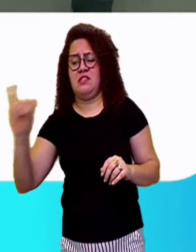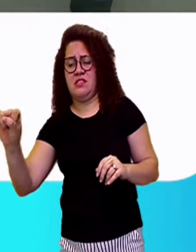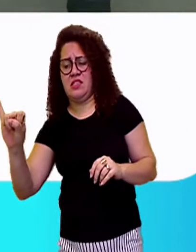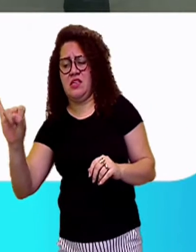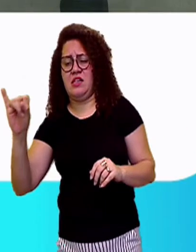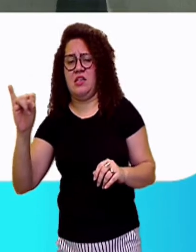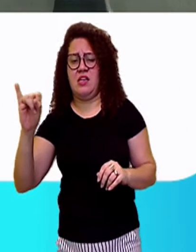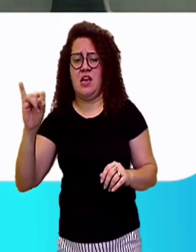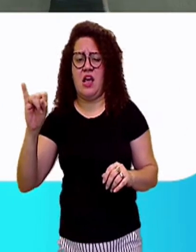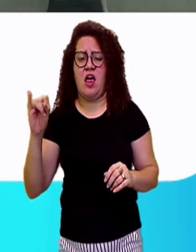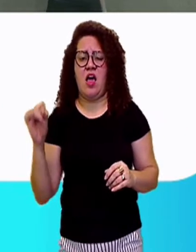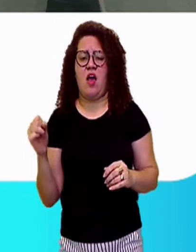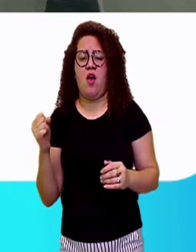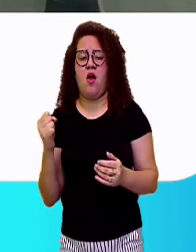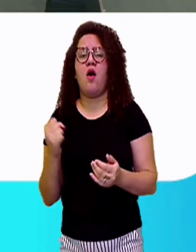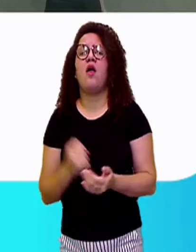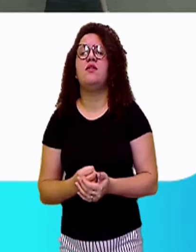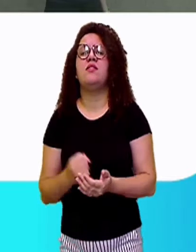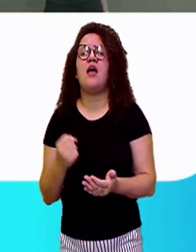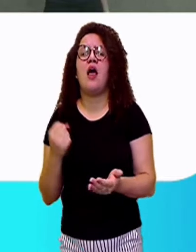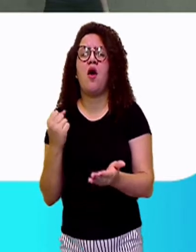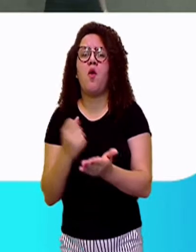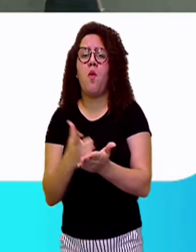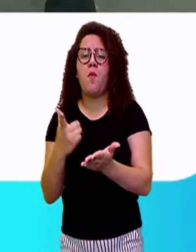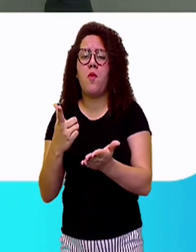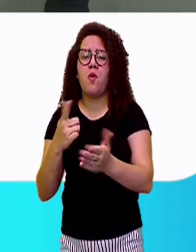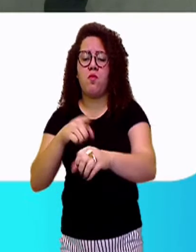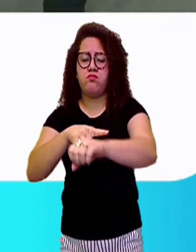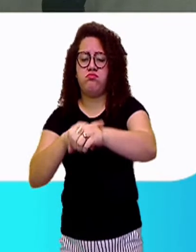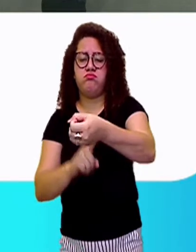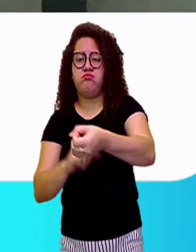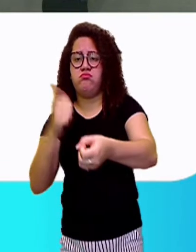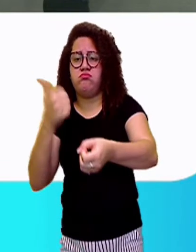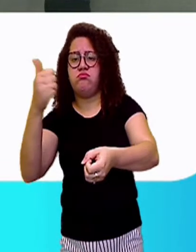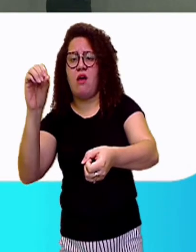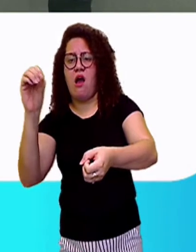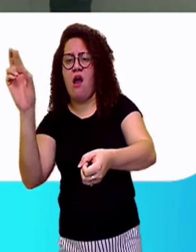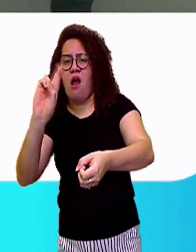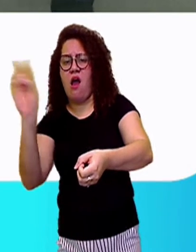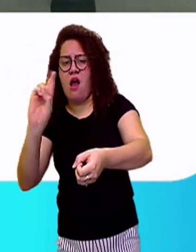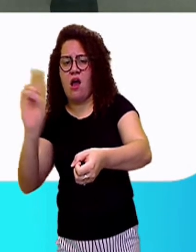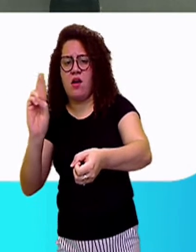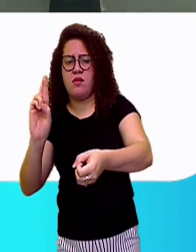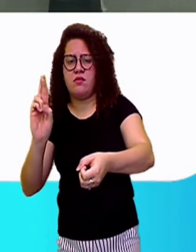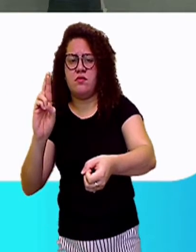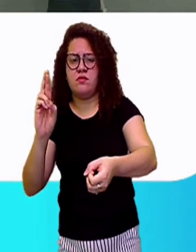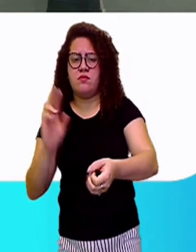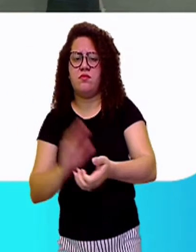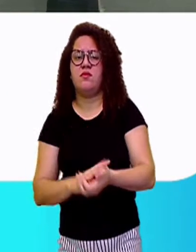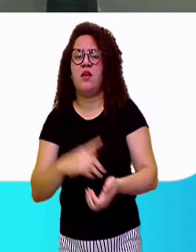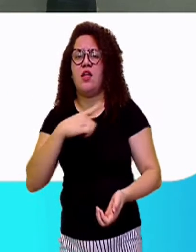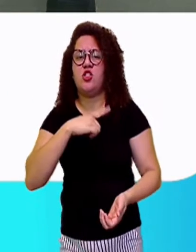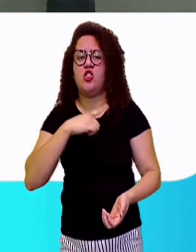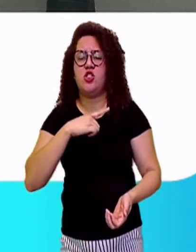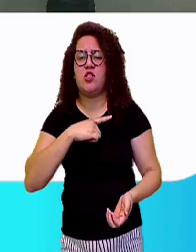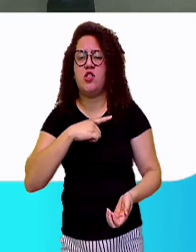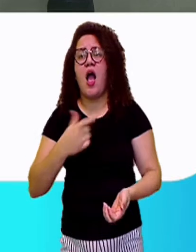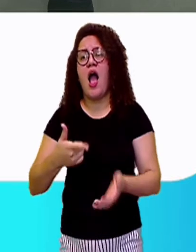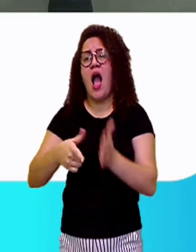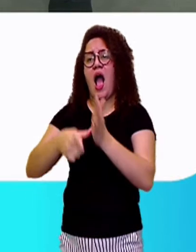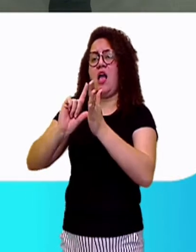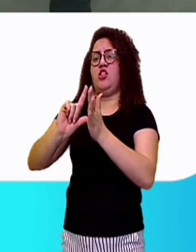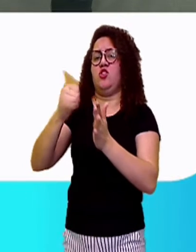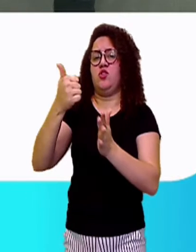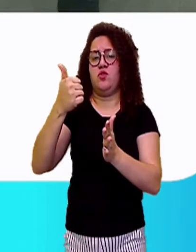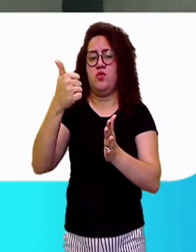uma pulseira de R$ 10 e ela tinha R$ 2 na carteira, então ela tinha R$ 12, não é